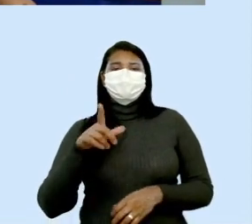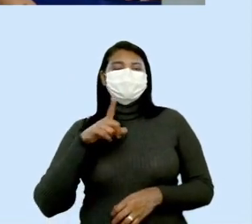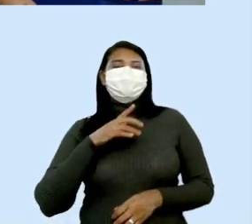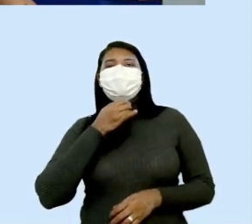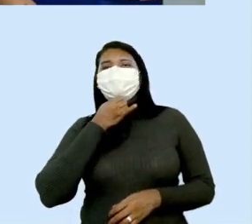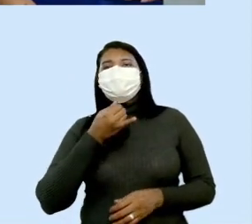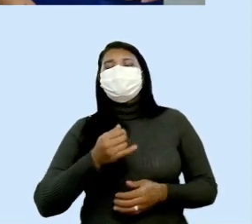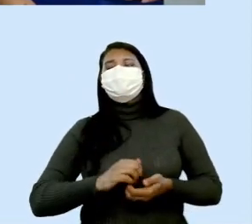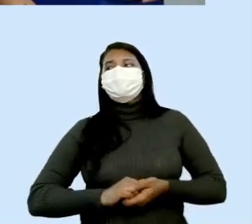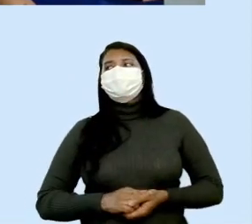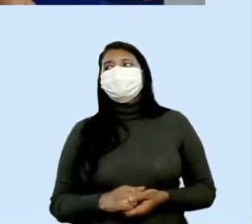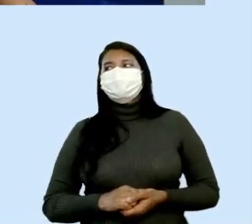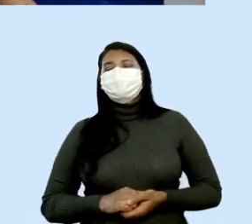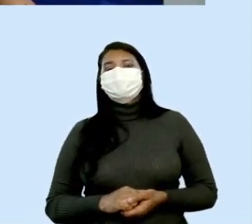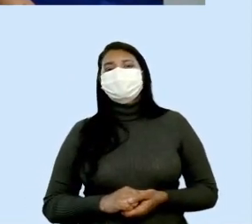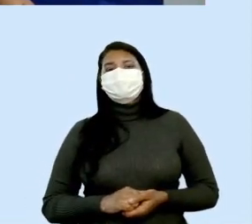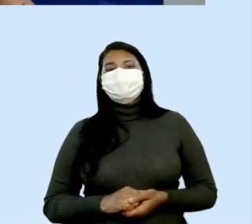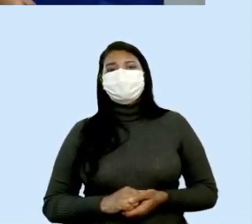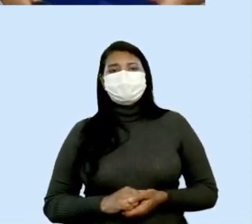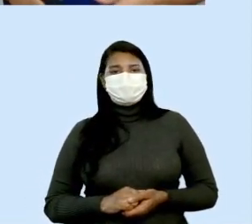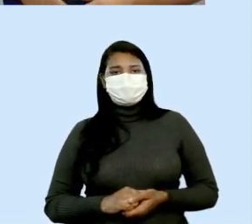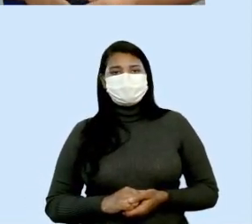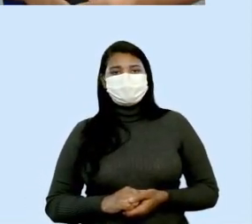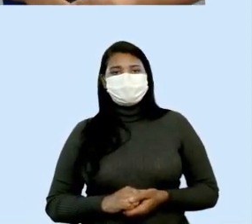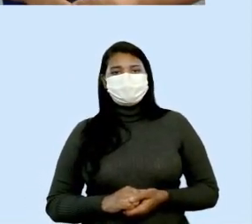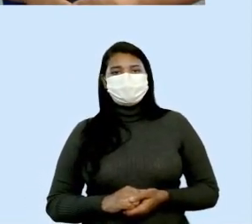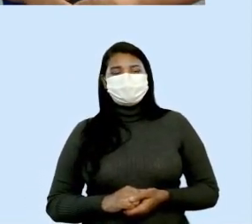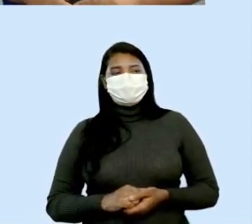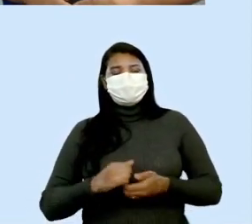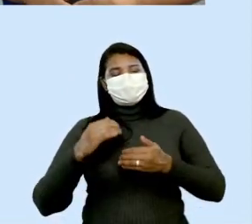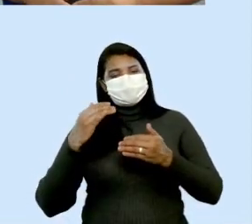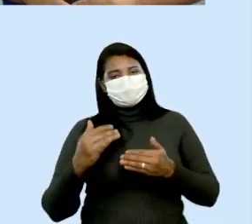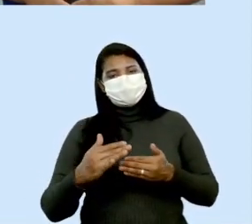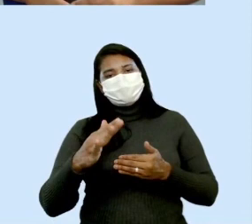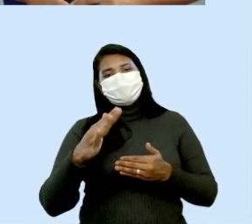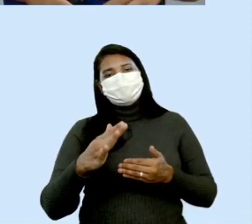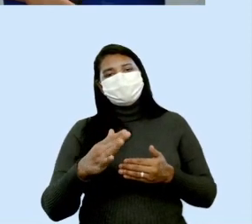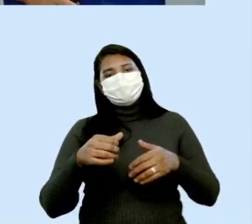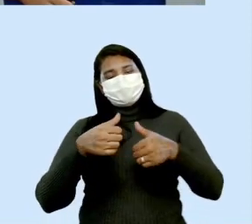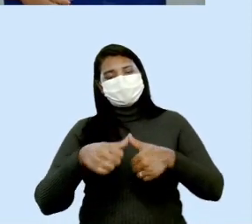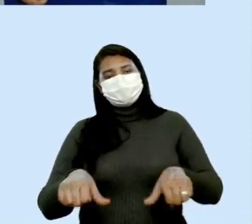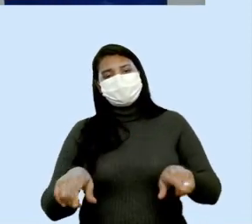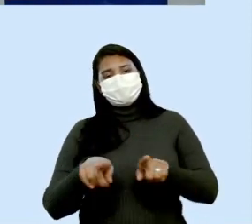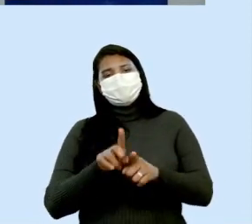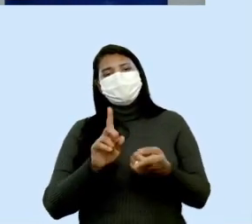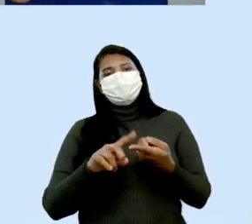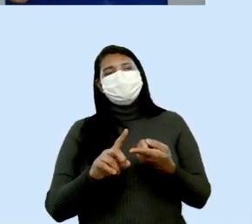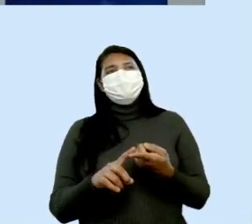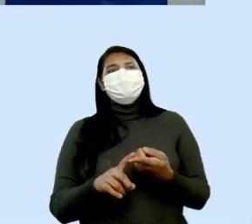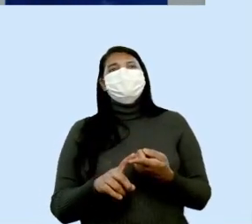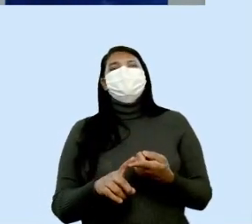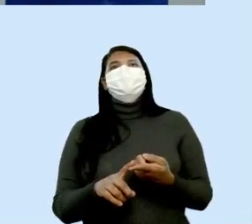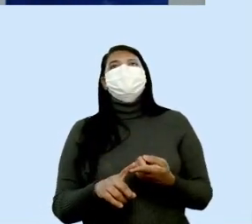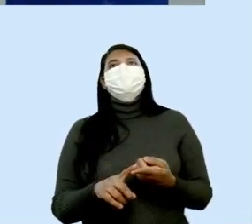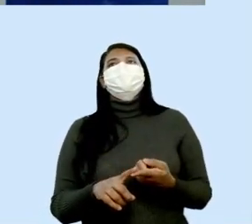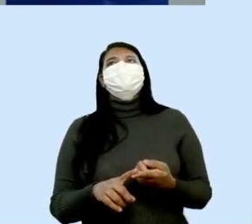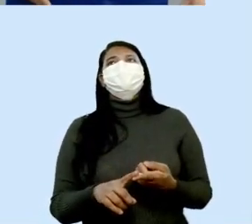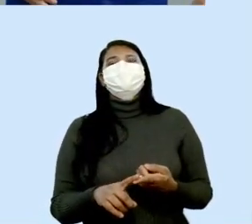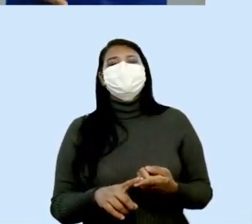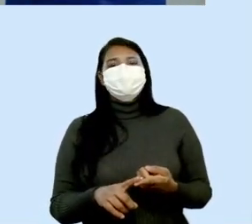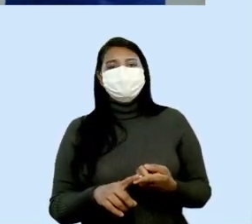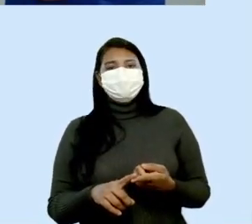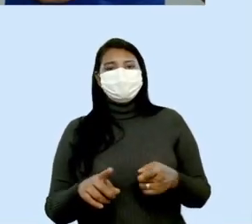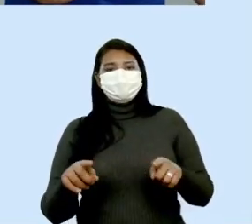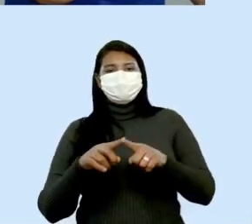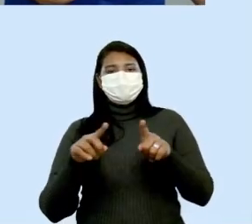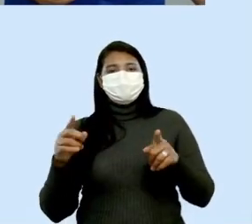de a ação ainda está em andamento. Ou a situação estava em andamento,